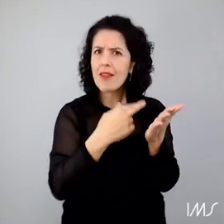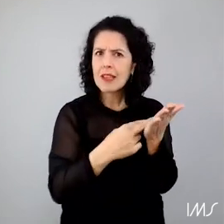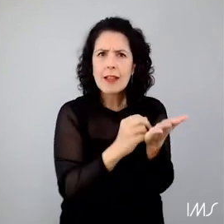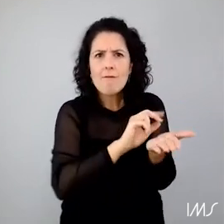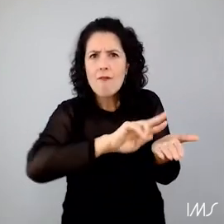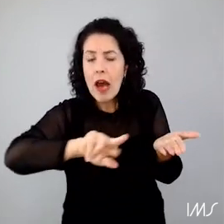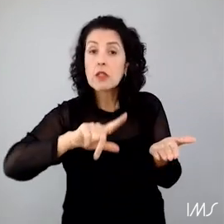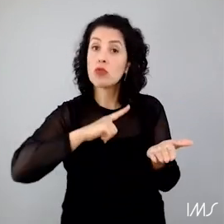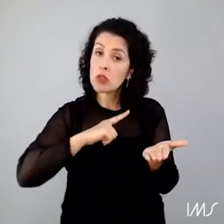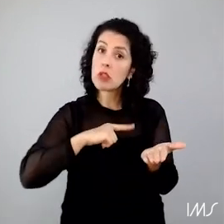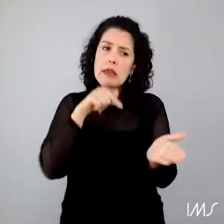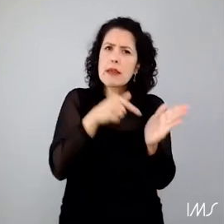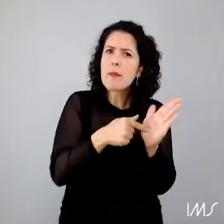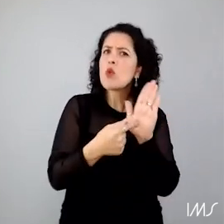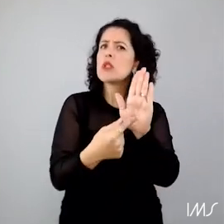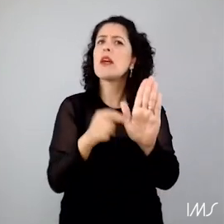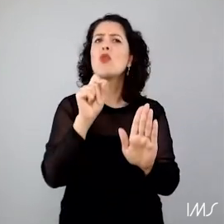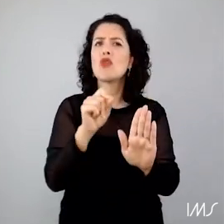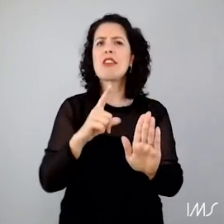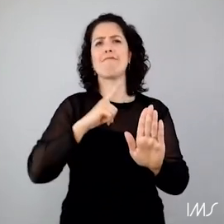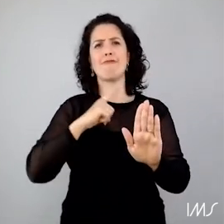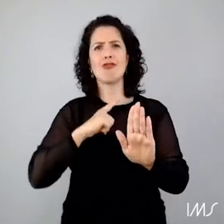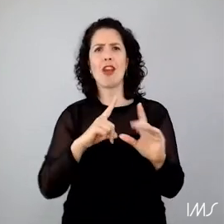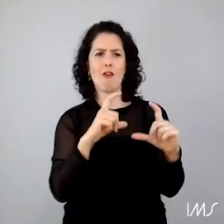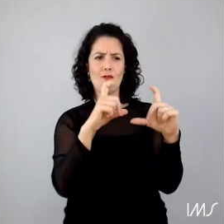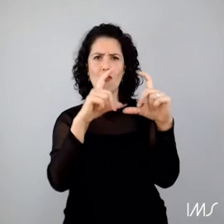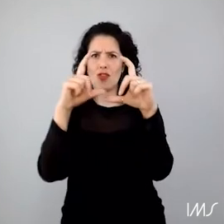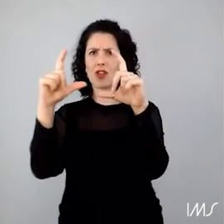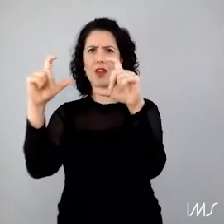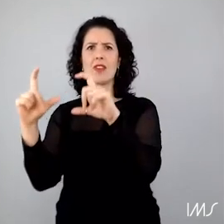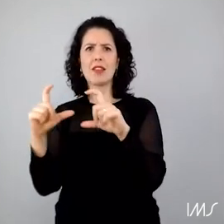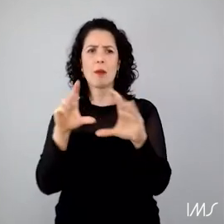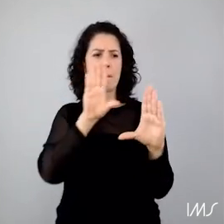fartamente documentadas ou ilustradas por fotografias.